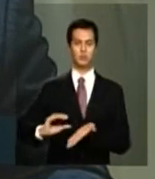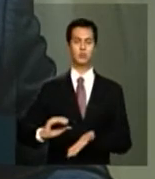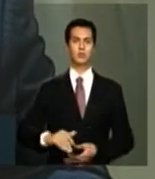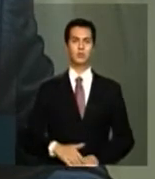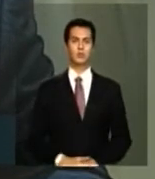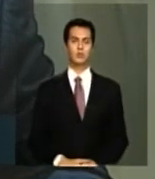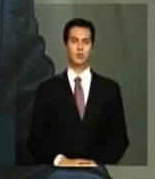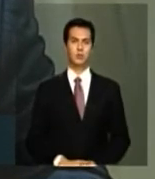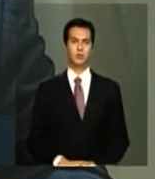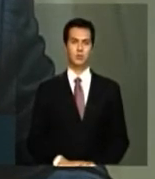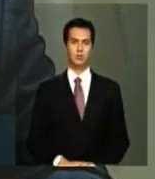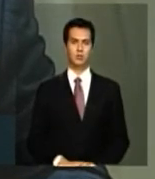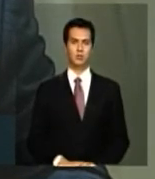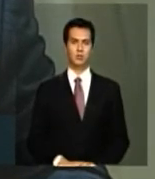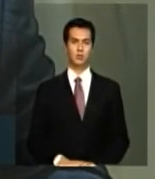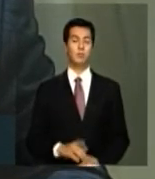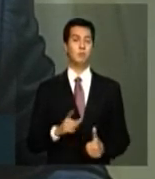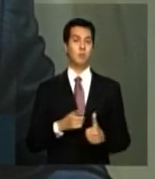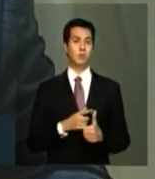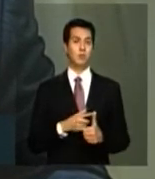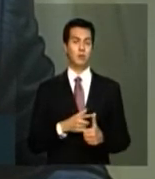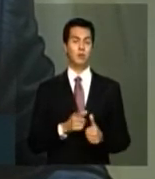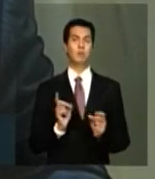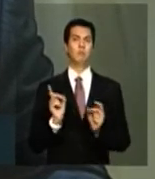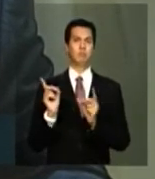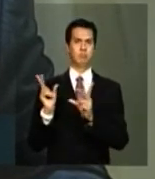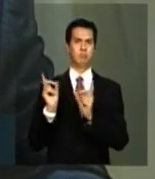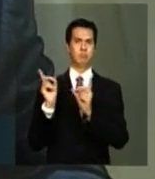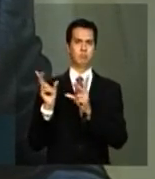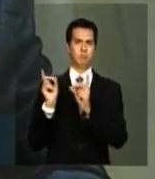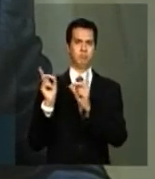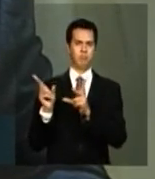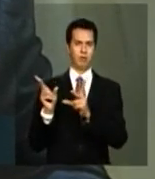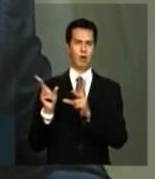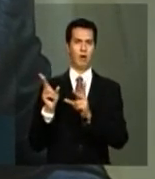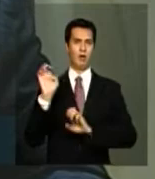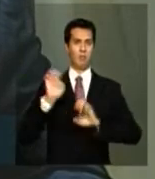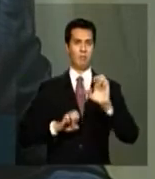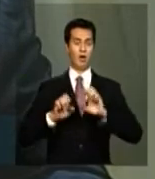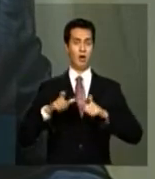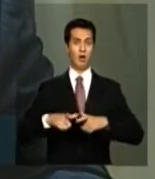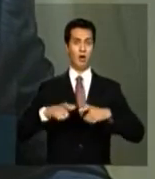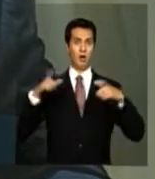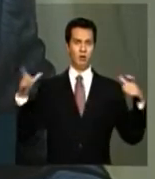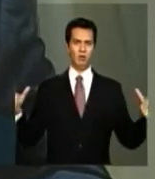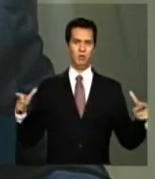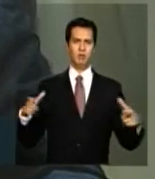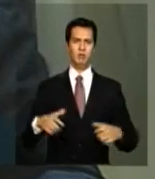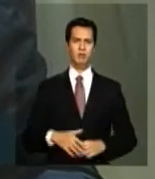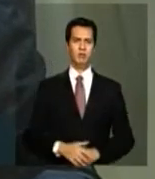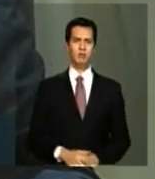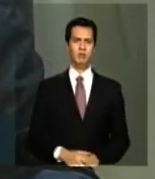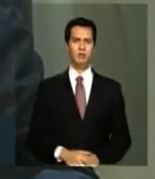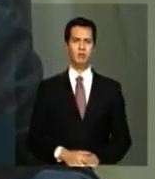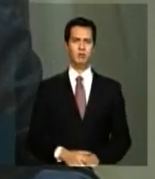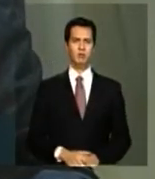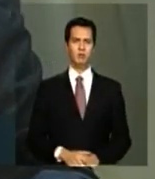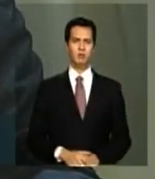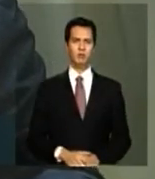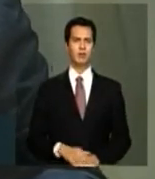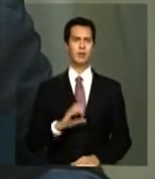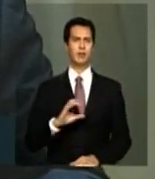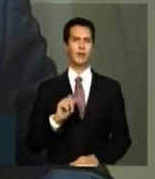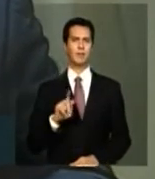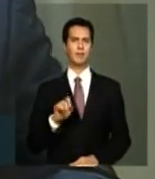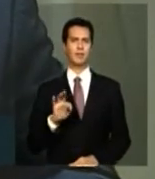primeira coisa exportação de pré-embarque para grandes empresas pré-embarque é praticamente capital de